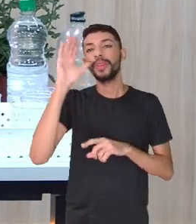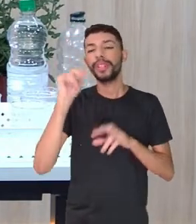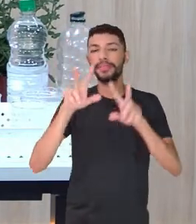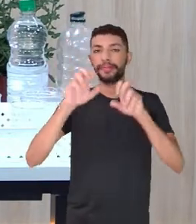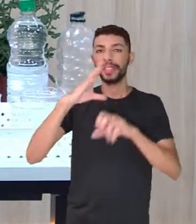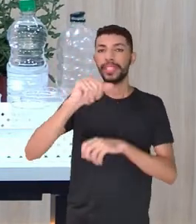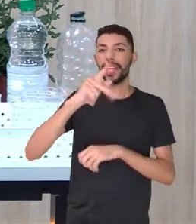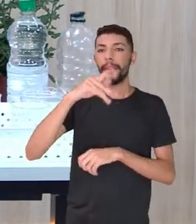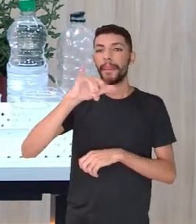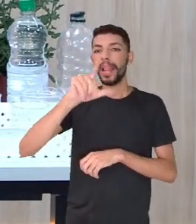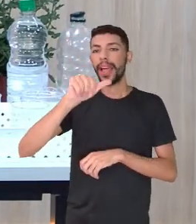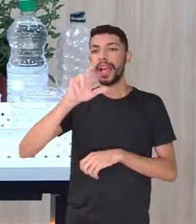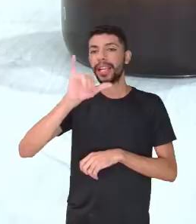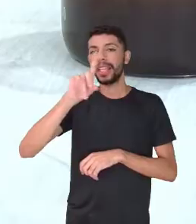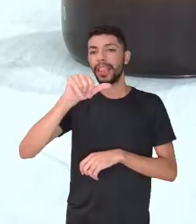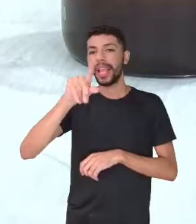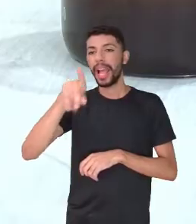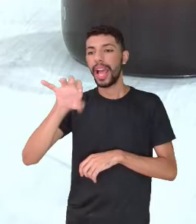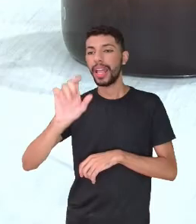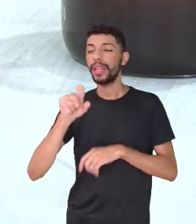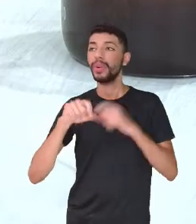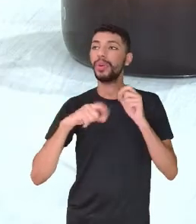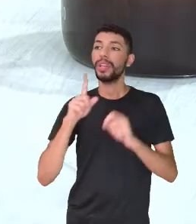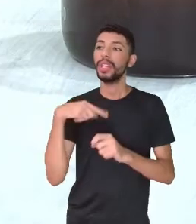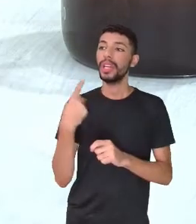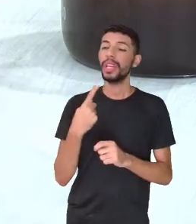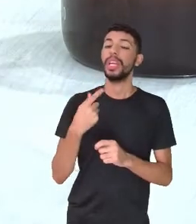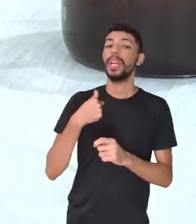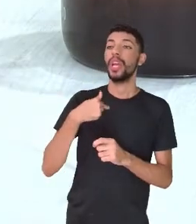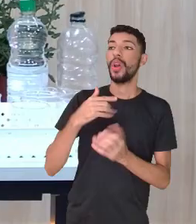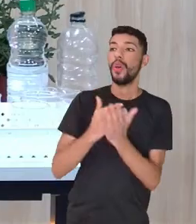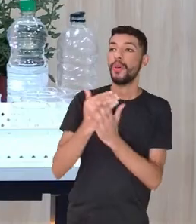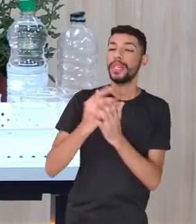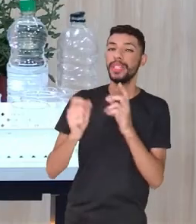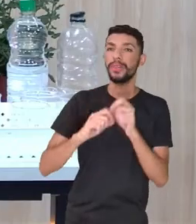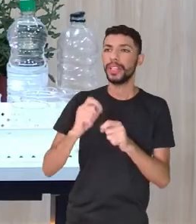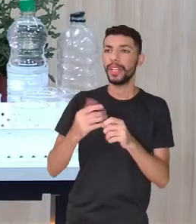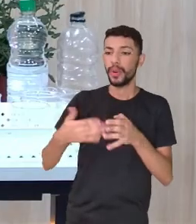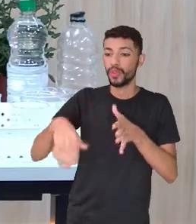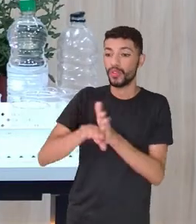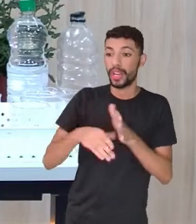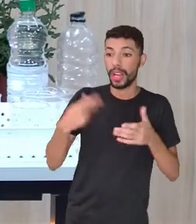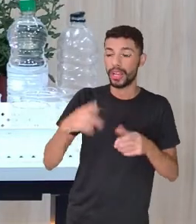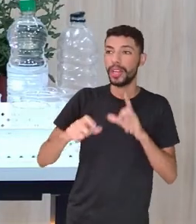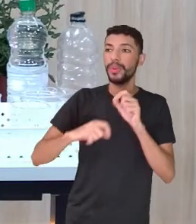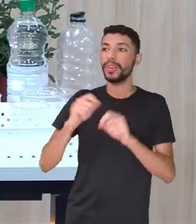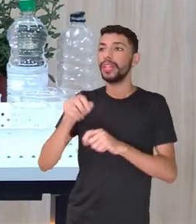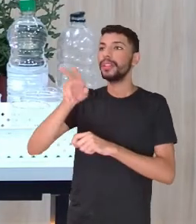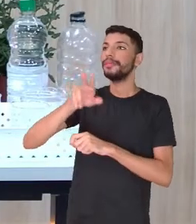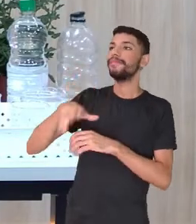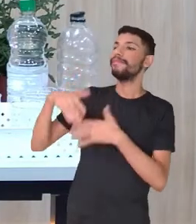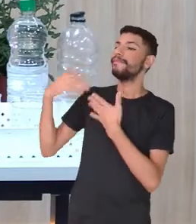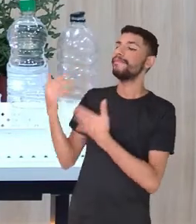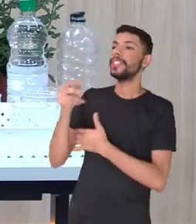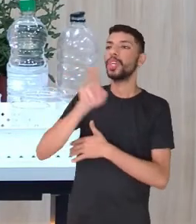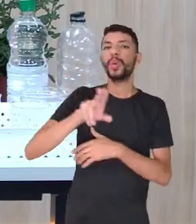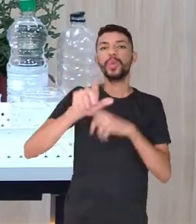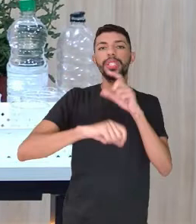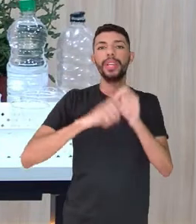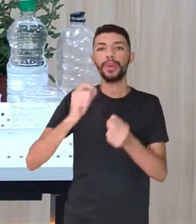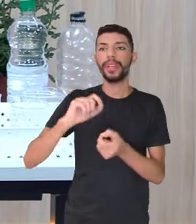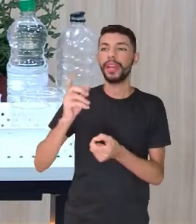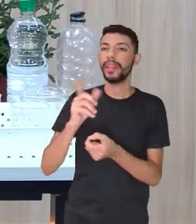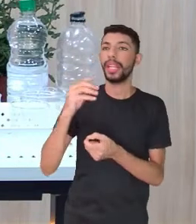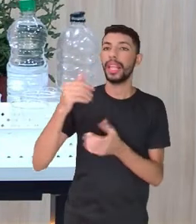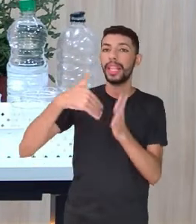eu comecei a fazer nas primeiras horas aqui, olha, quando eu cheguei, que é essa questão. Eu utilizei anilina